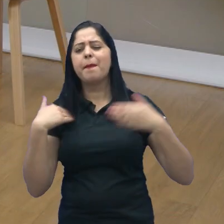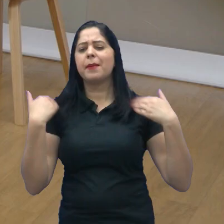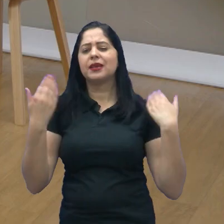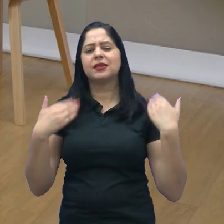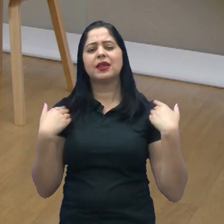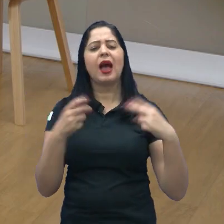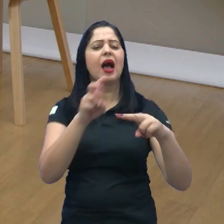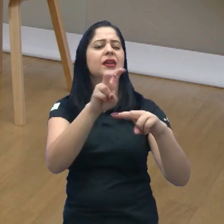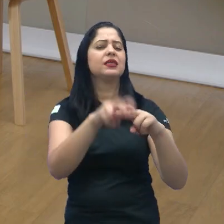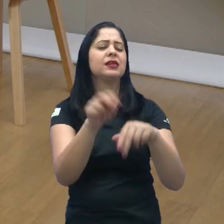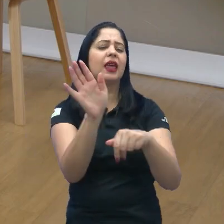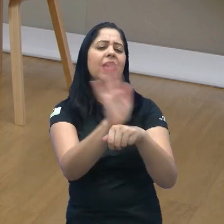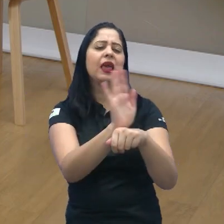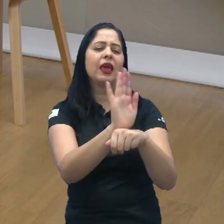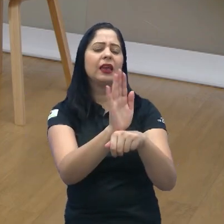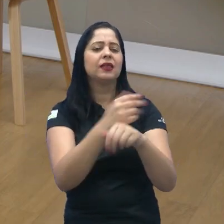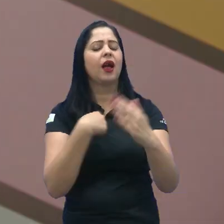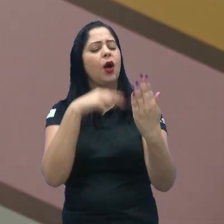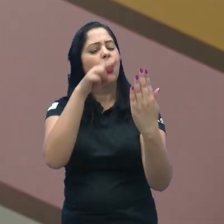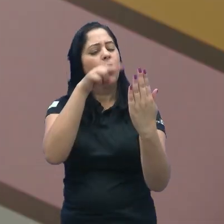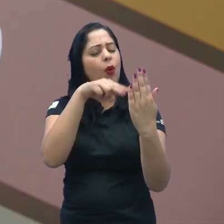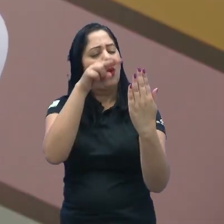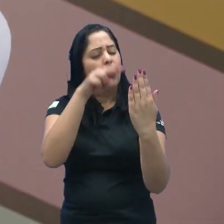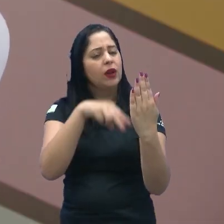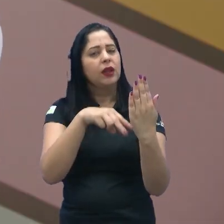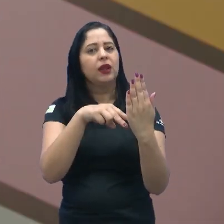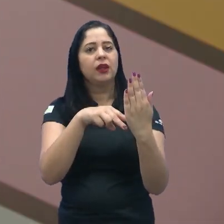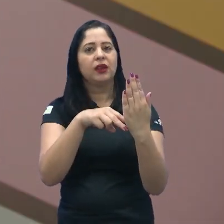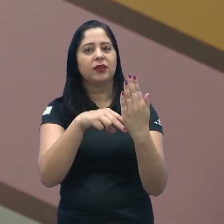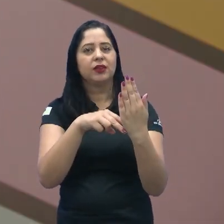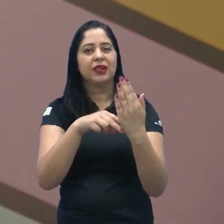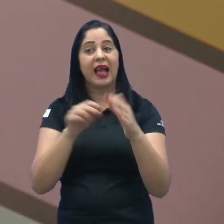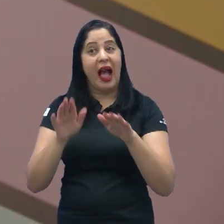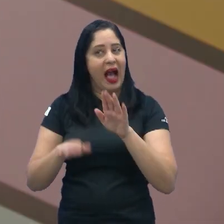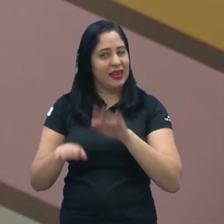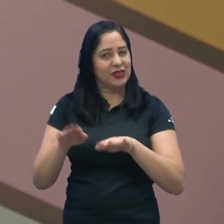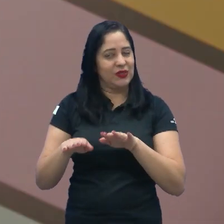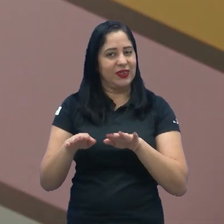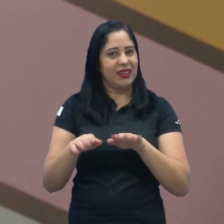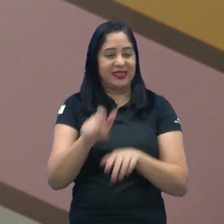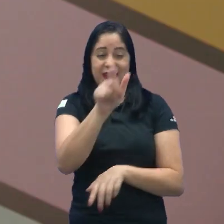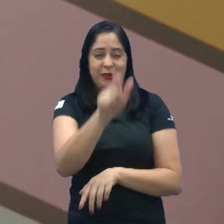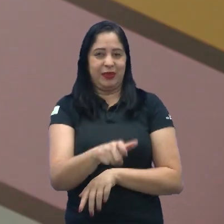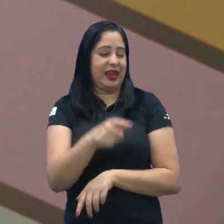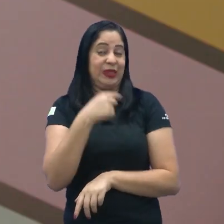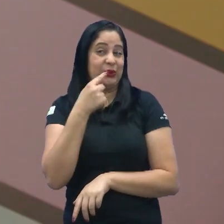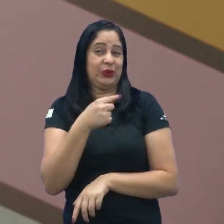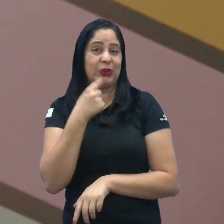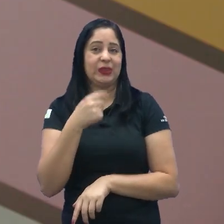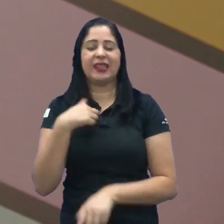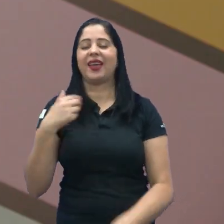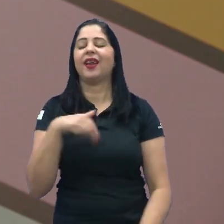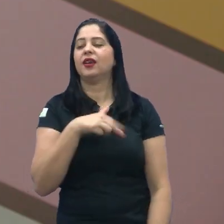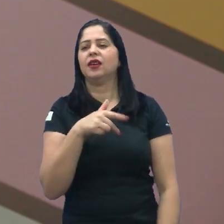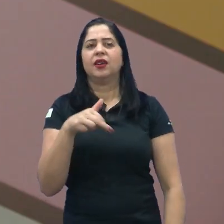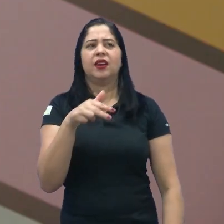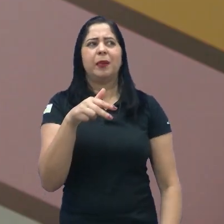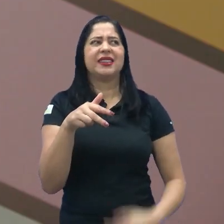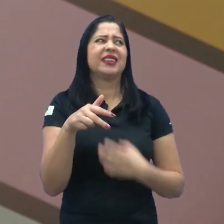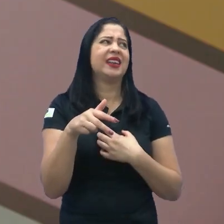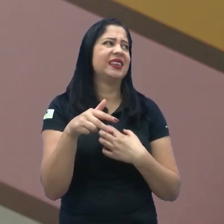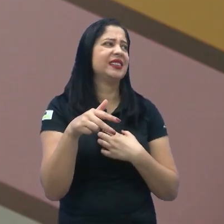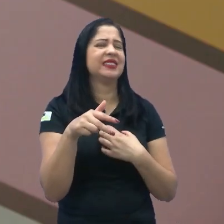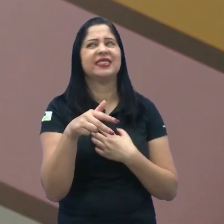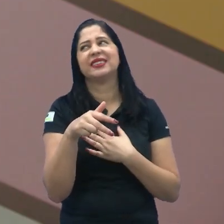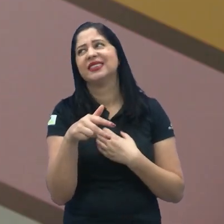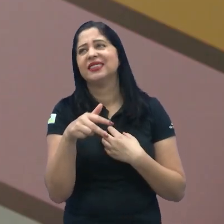filme, ler um livro. Né? Por mais que a mãe não consiga, né? Que naquele momento ela sai para dar uma volta, mas o corpo está lá, mas o coraçãozinho